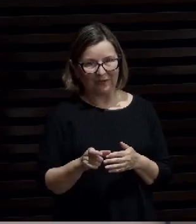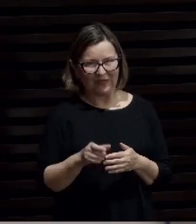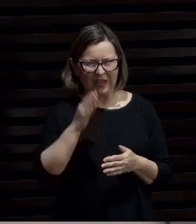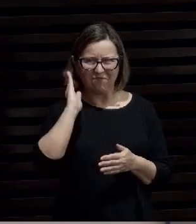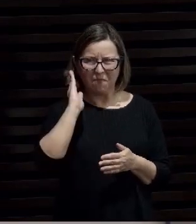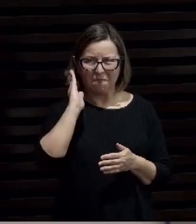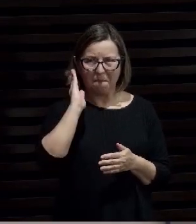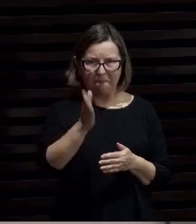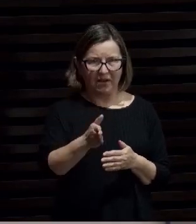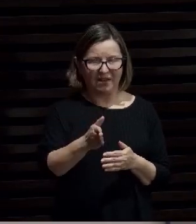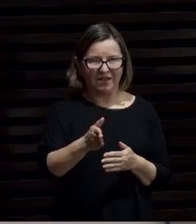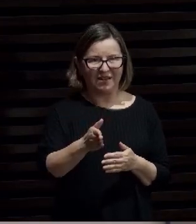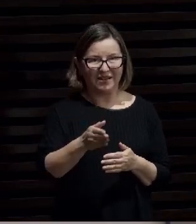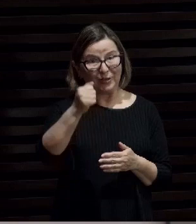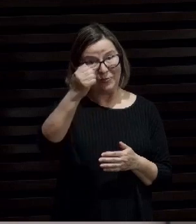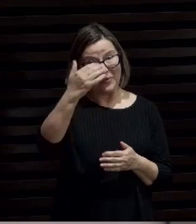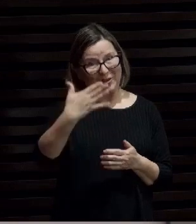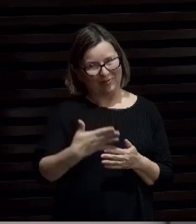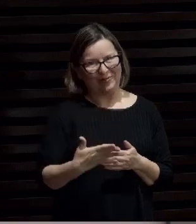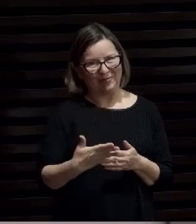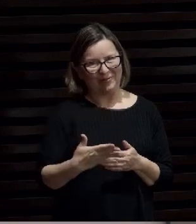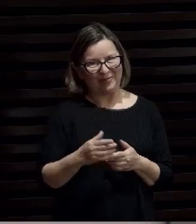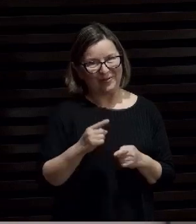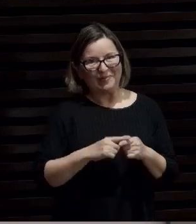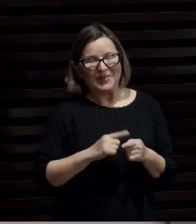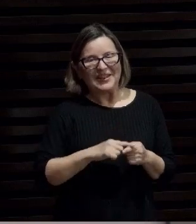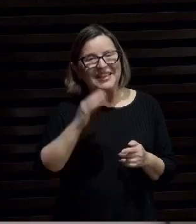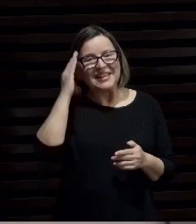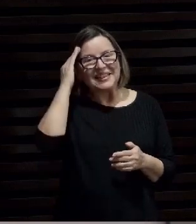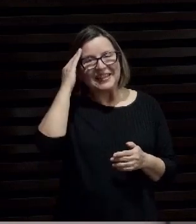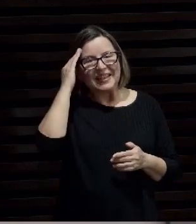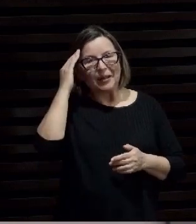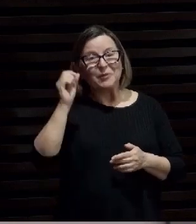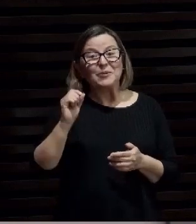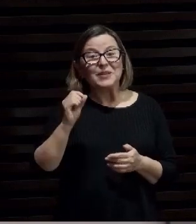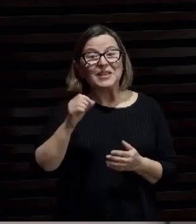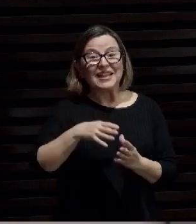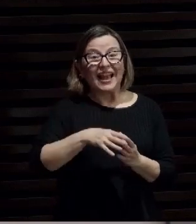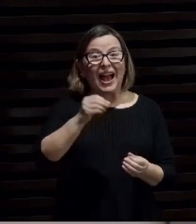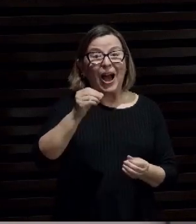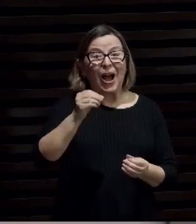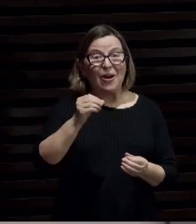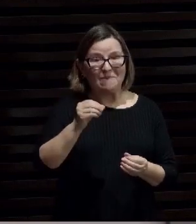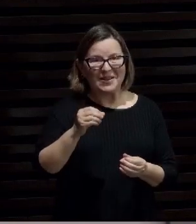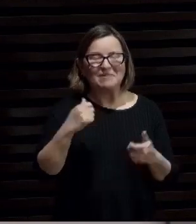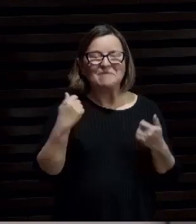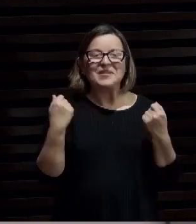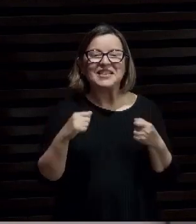tratar daquilo que realmente a alma humana precisa, nascer de novo.